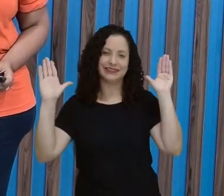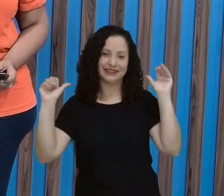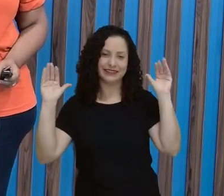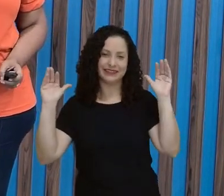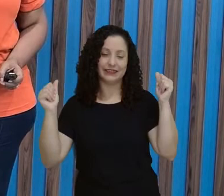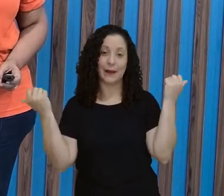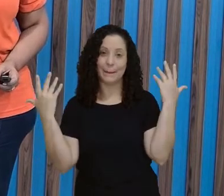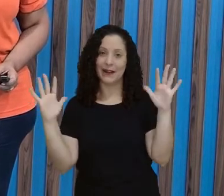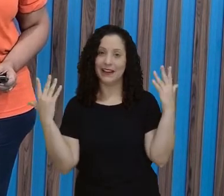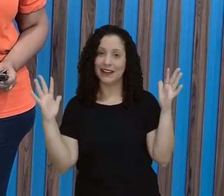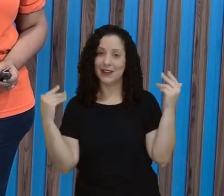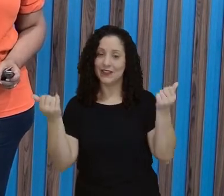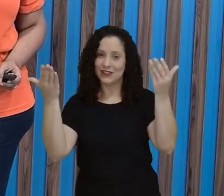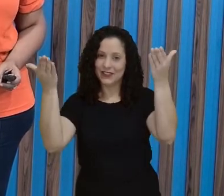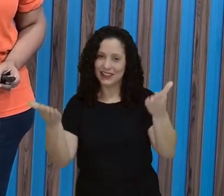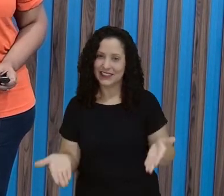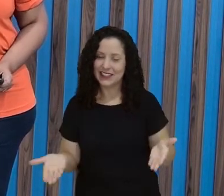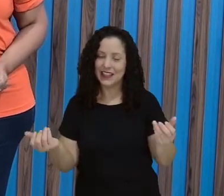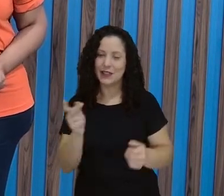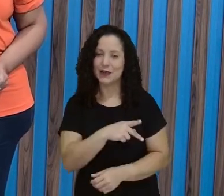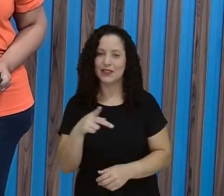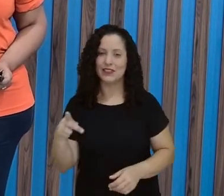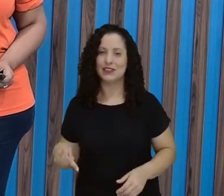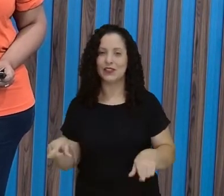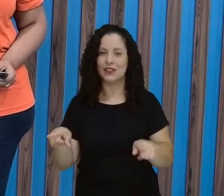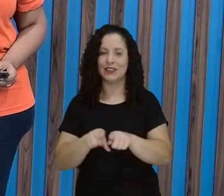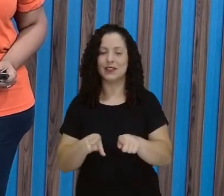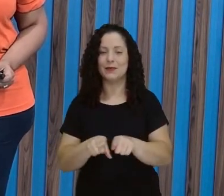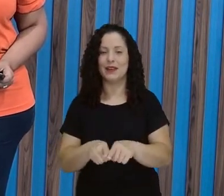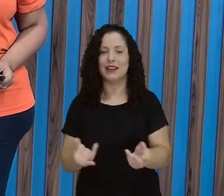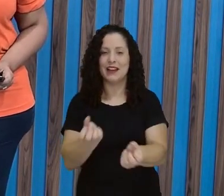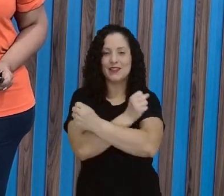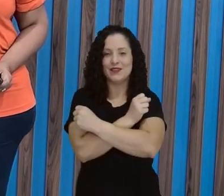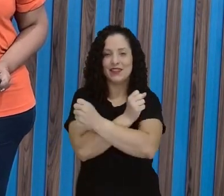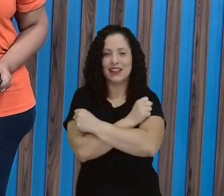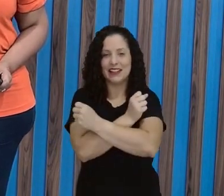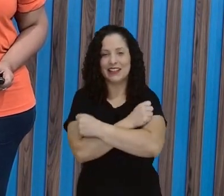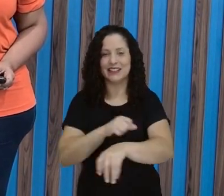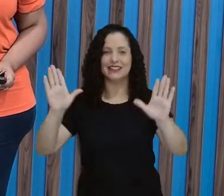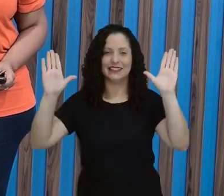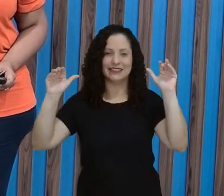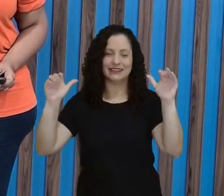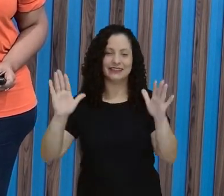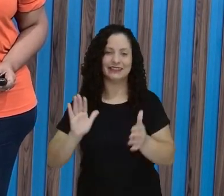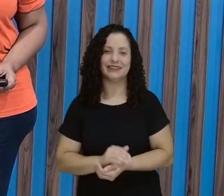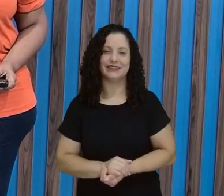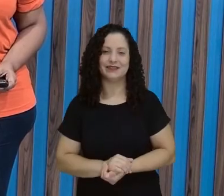aula. Parabéns, Marcílio, parabéns, professora Solange. Um abraço para o pessoal da escola.